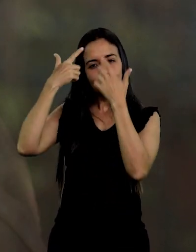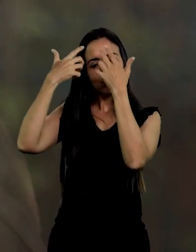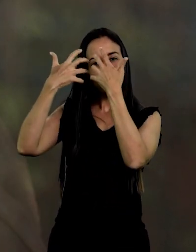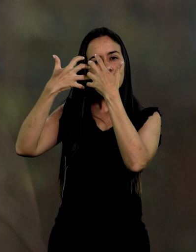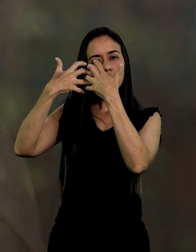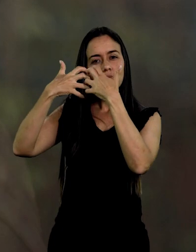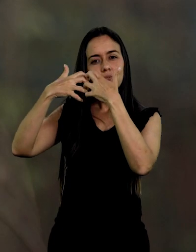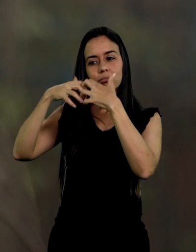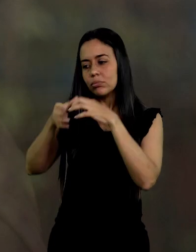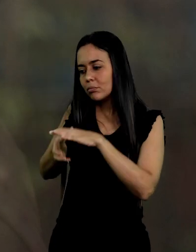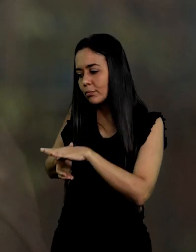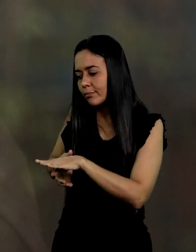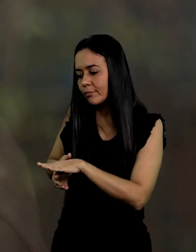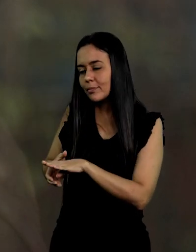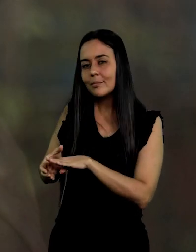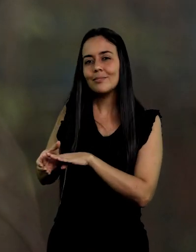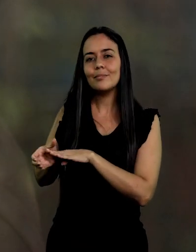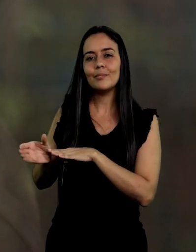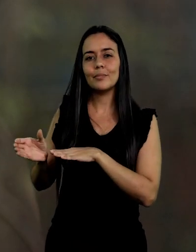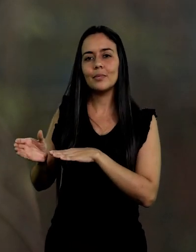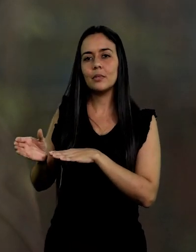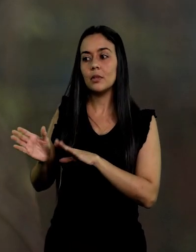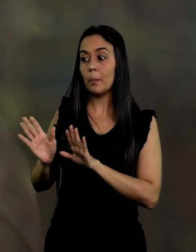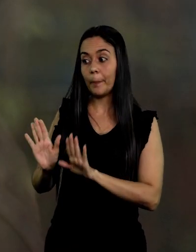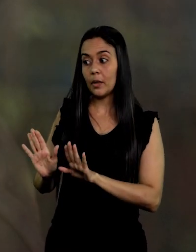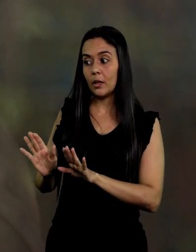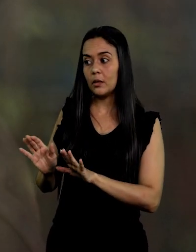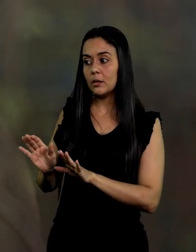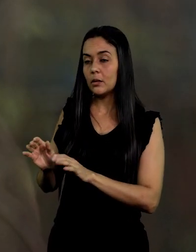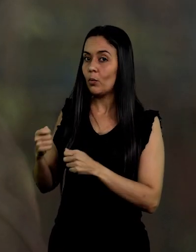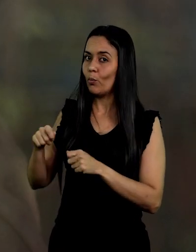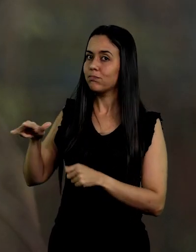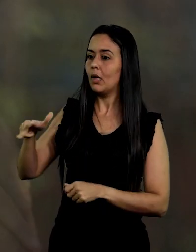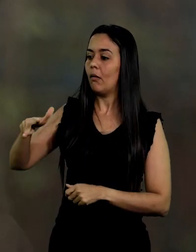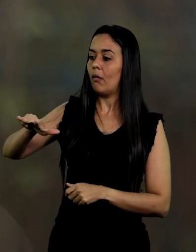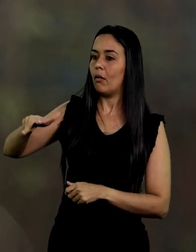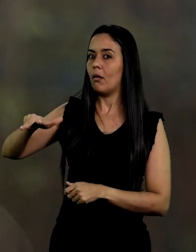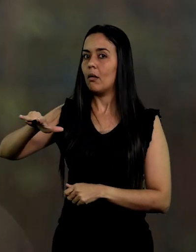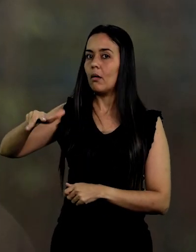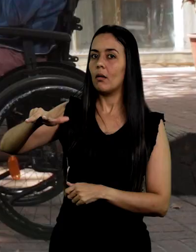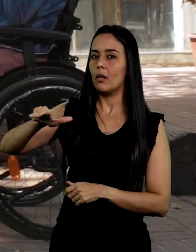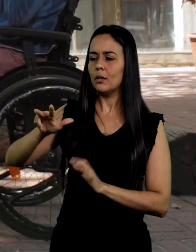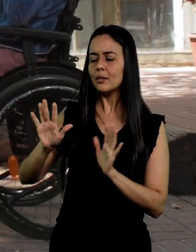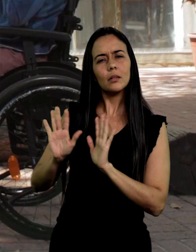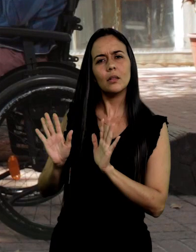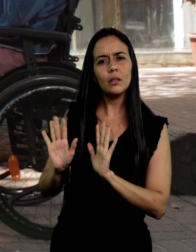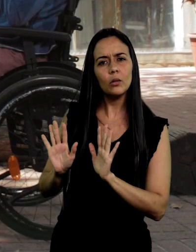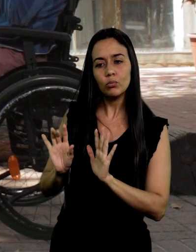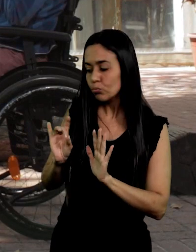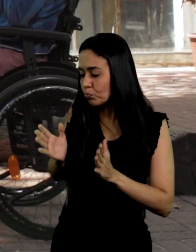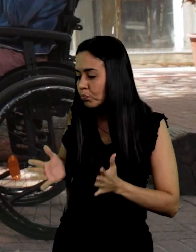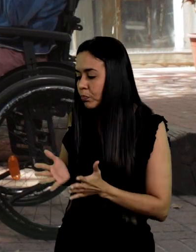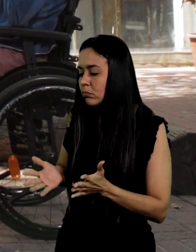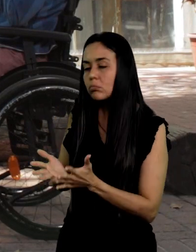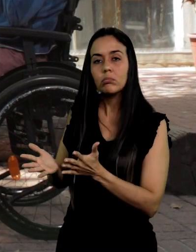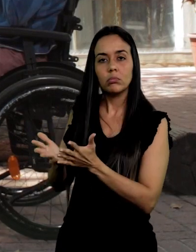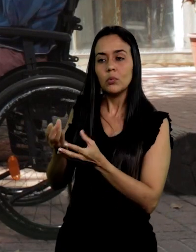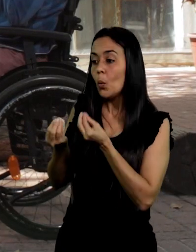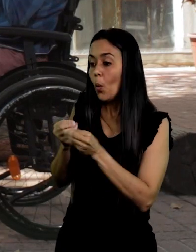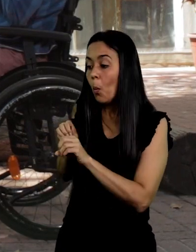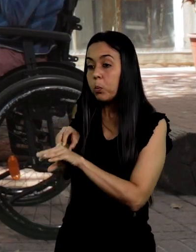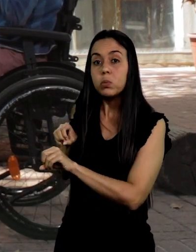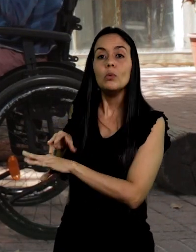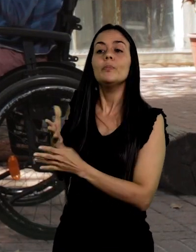orientado para ser um homem de desempenho, uma mulher de alto desempenho, mas que talvez possa encontrar uma outra...